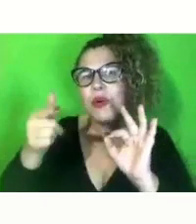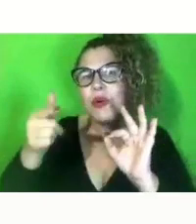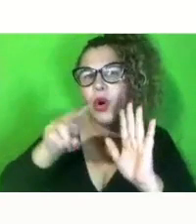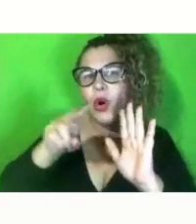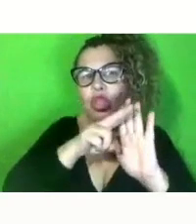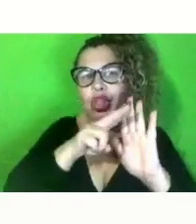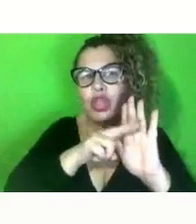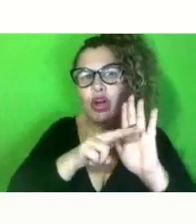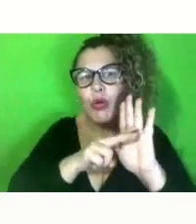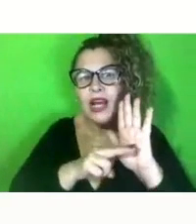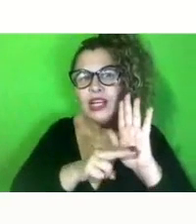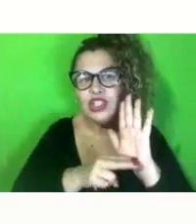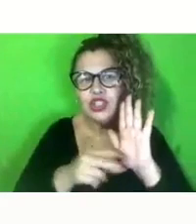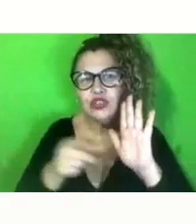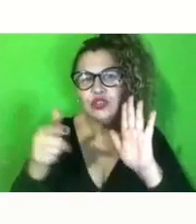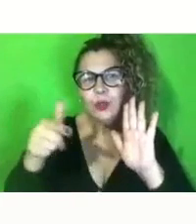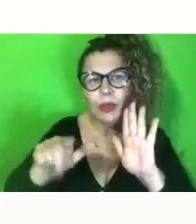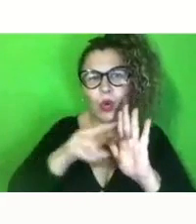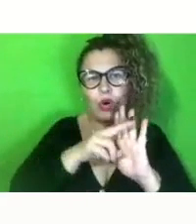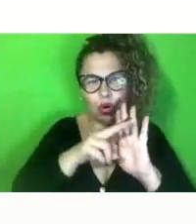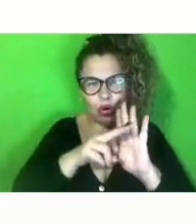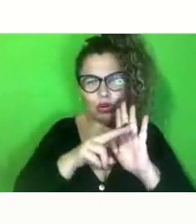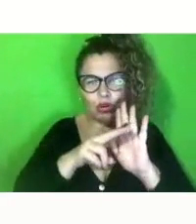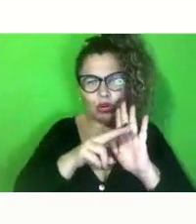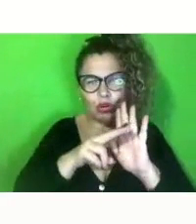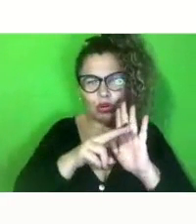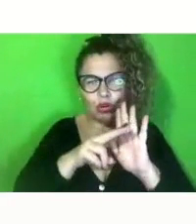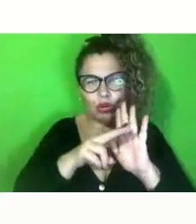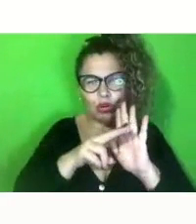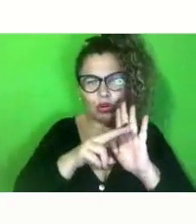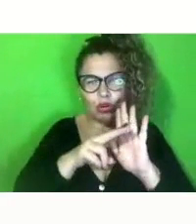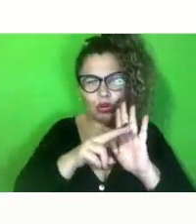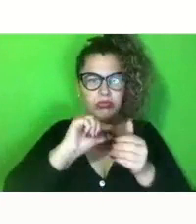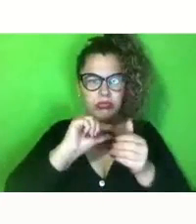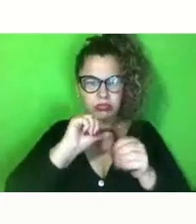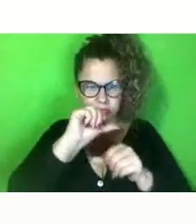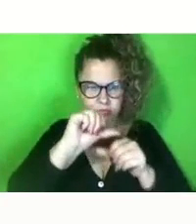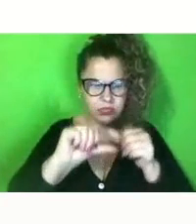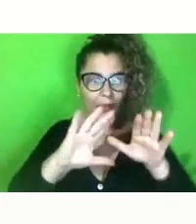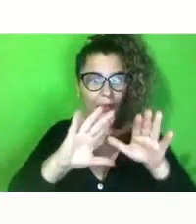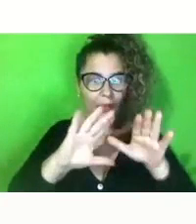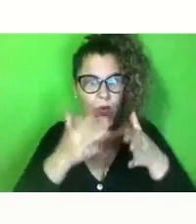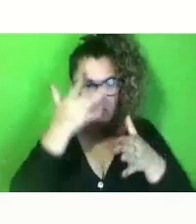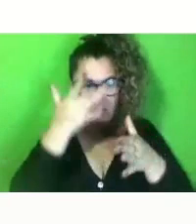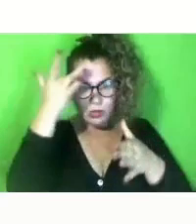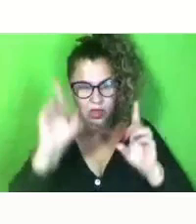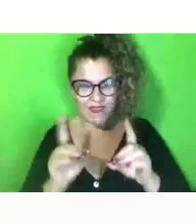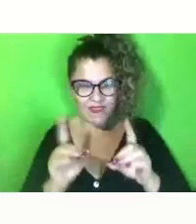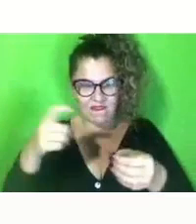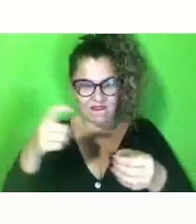possam aplicar para o retorno das pessoas com deficiência às aulas presenciais.